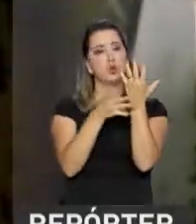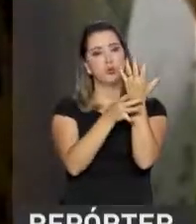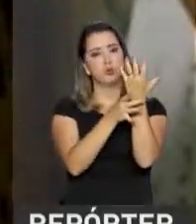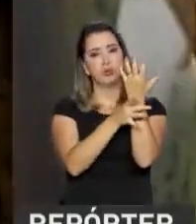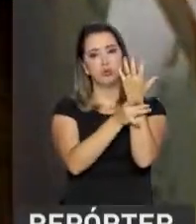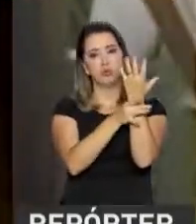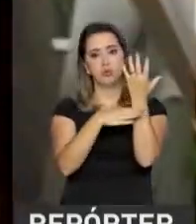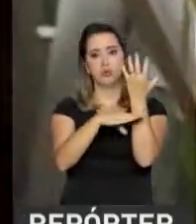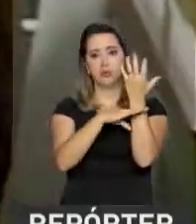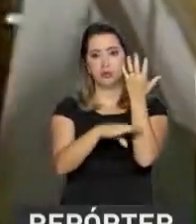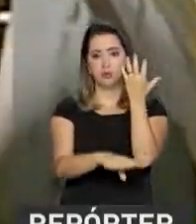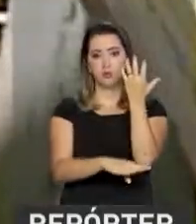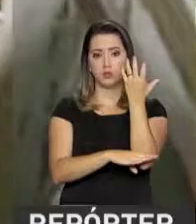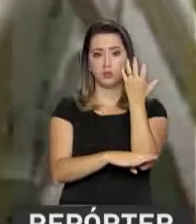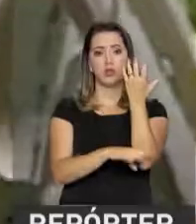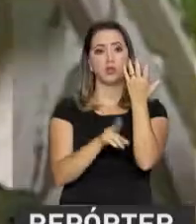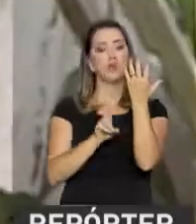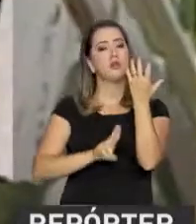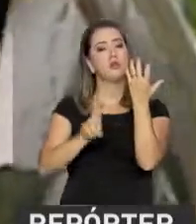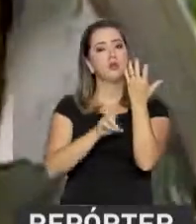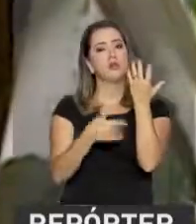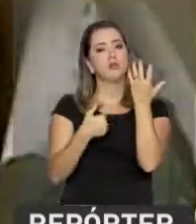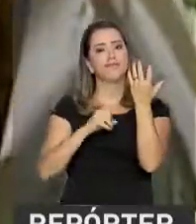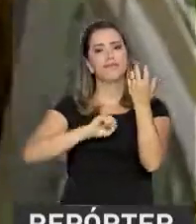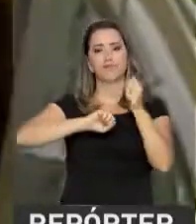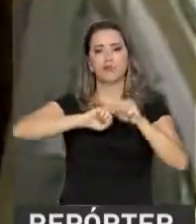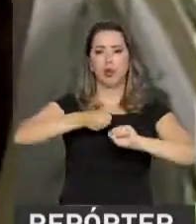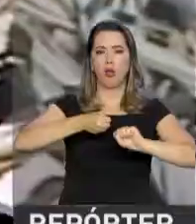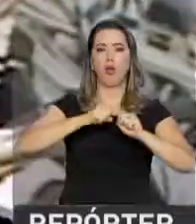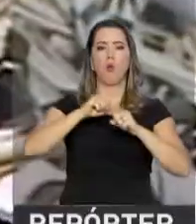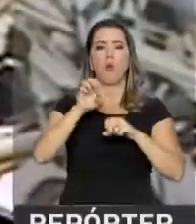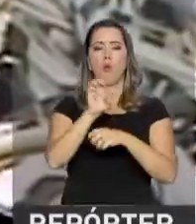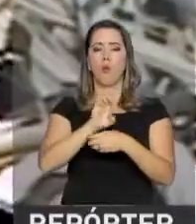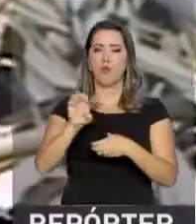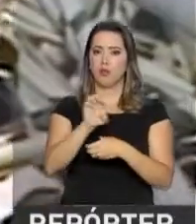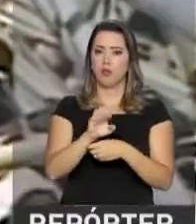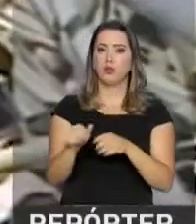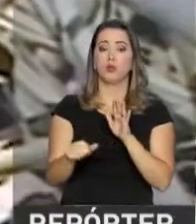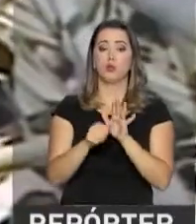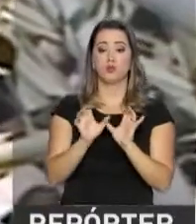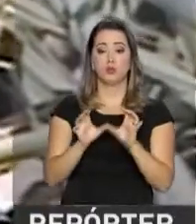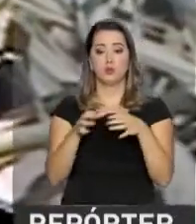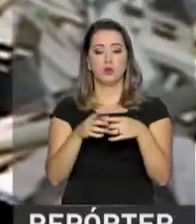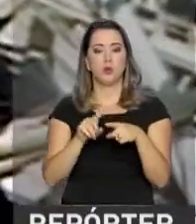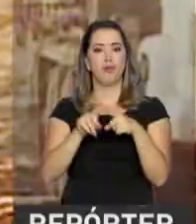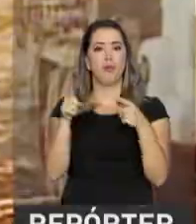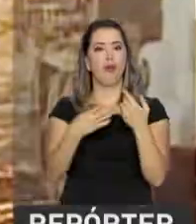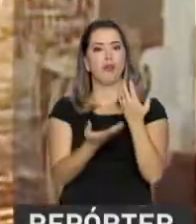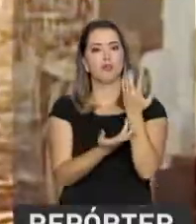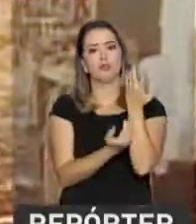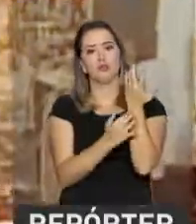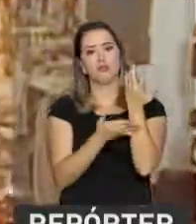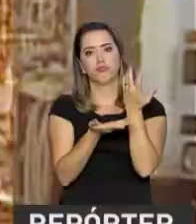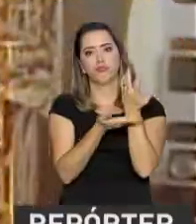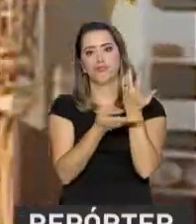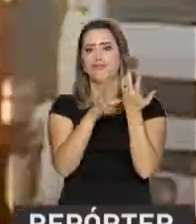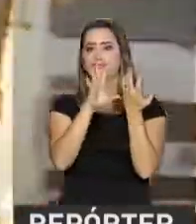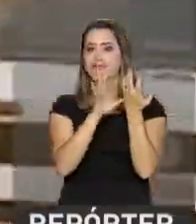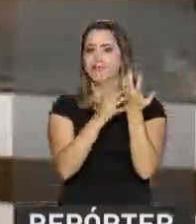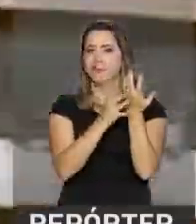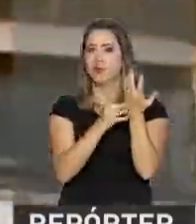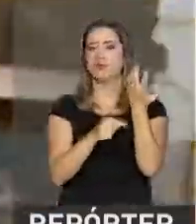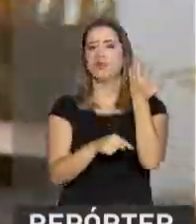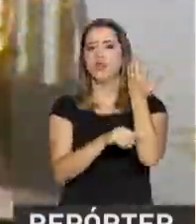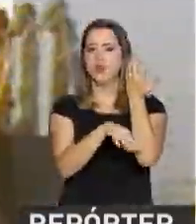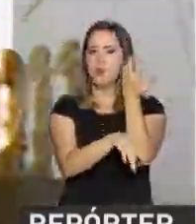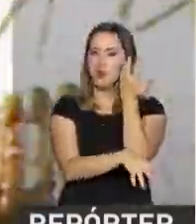caule da cana para produzir o chamado etanol de primeira geração mas as outras partes da planta também pode